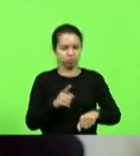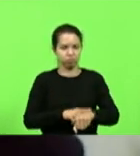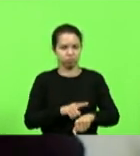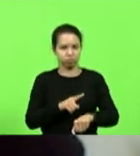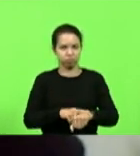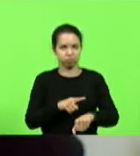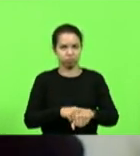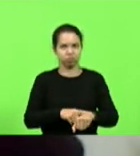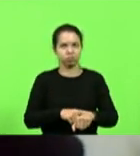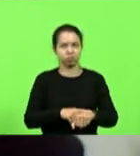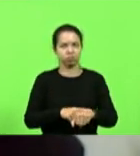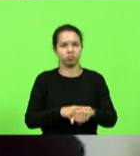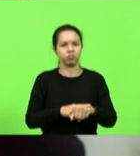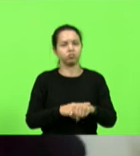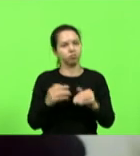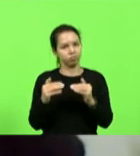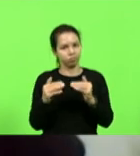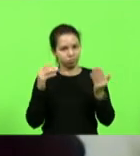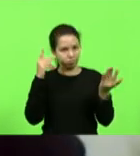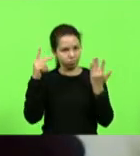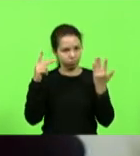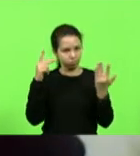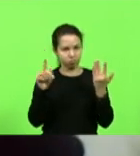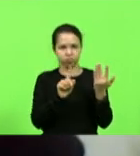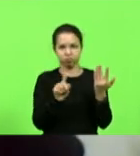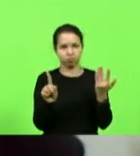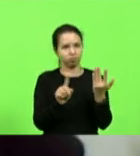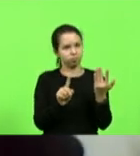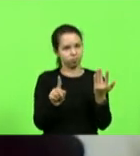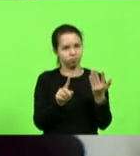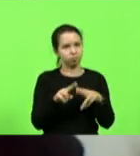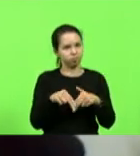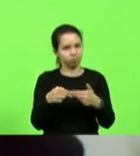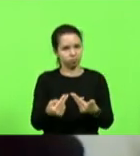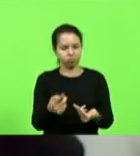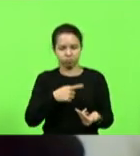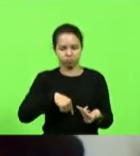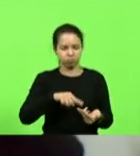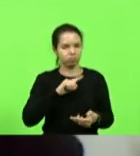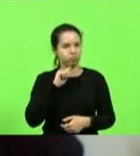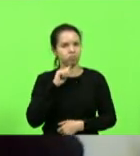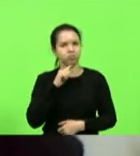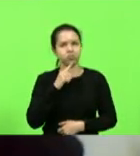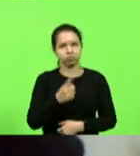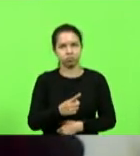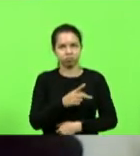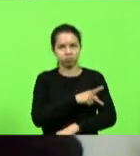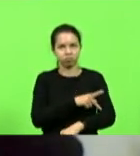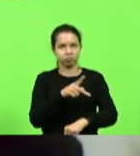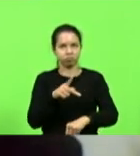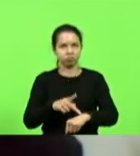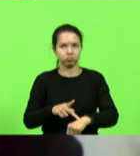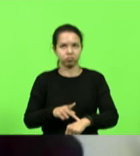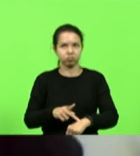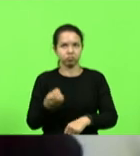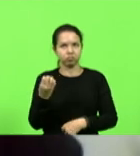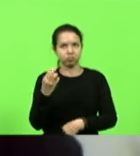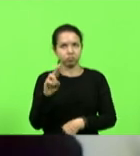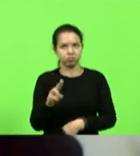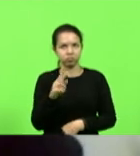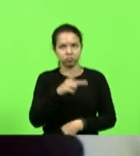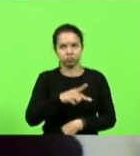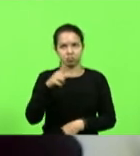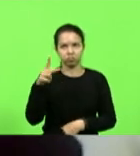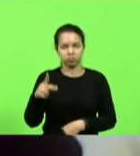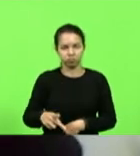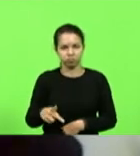da psicologia como deveria ser. Por isso, nós não damos conta somente como pedagogos ou como professores